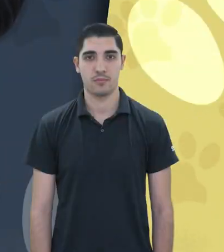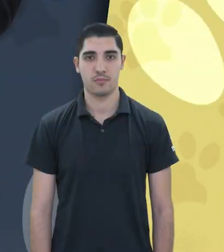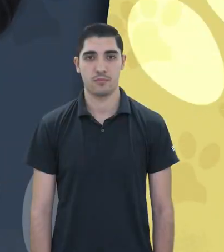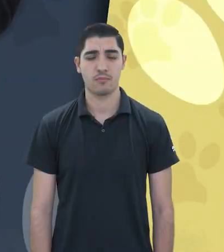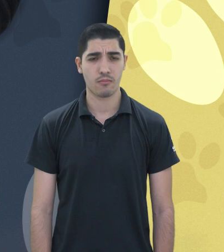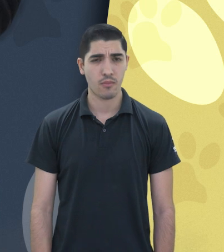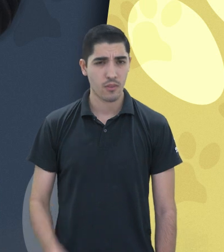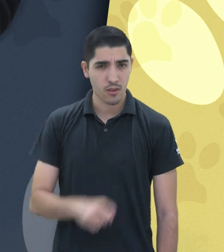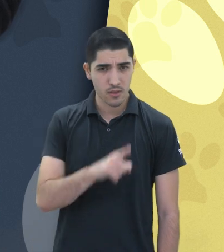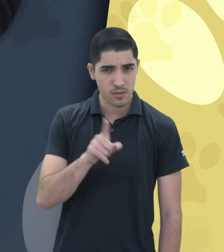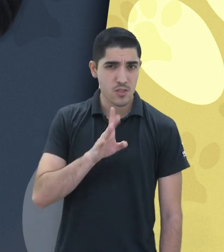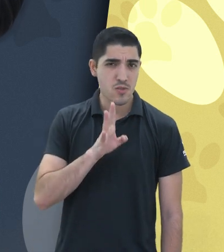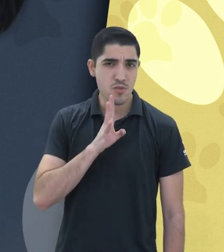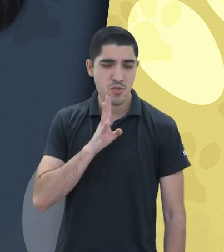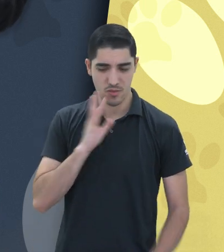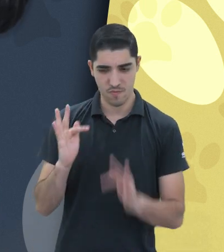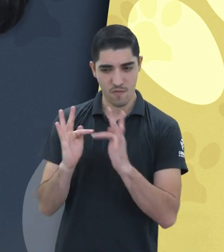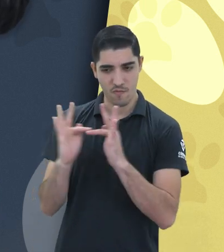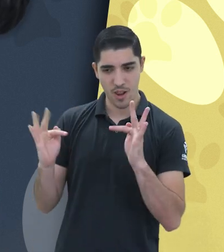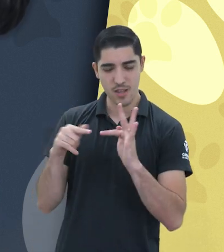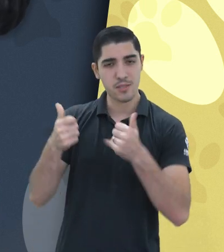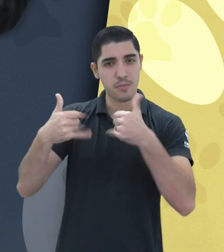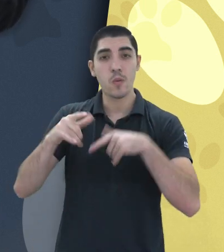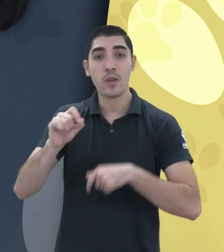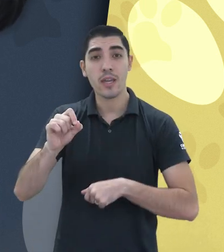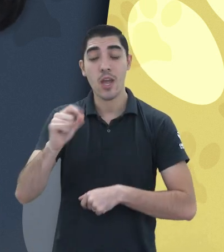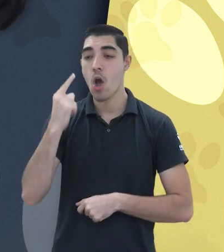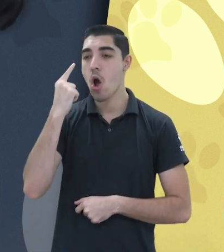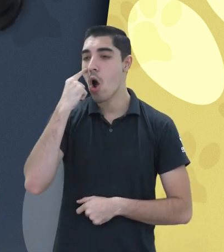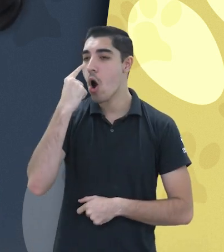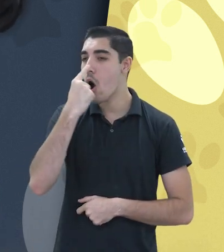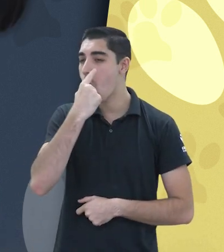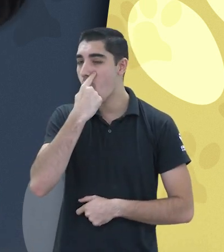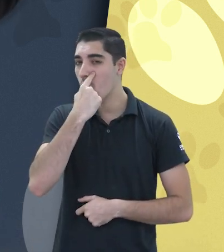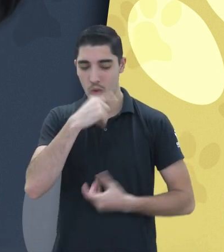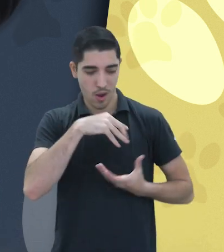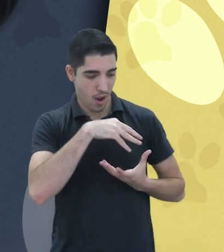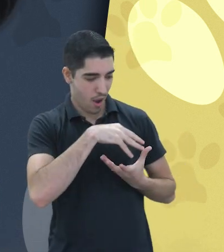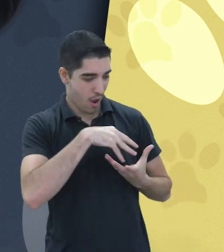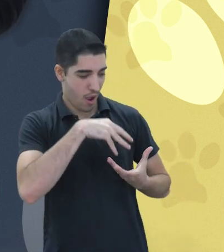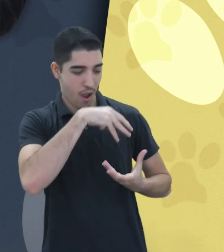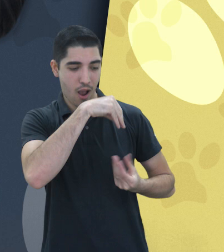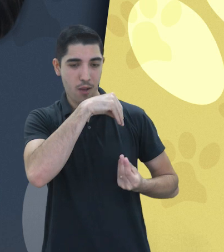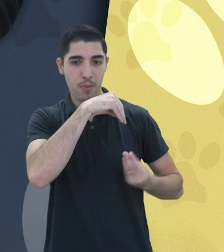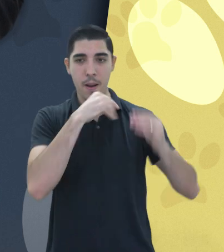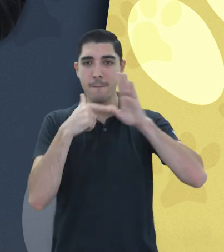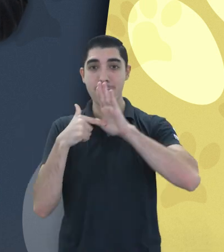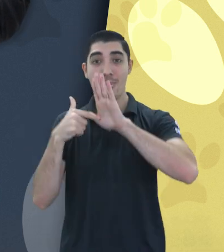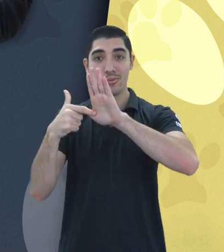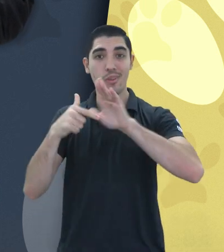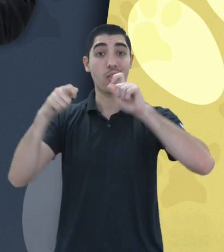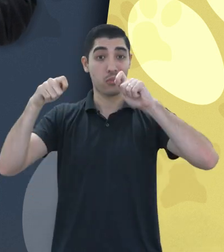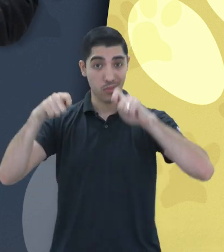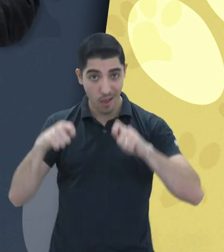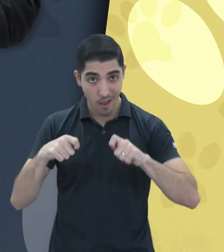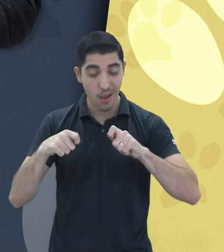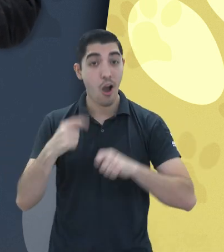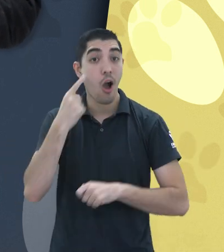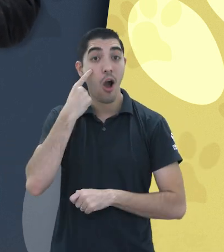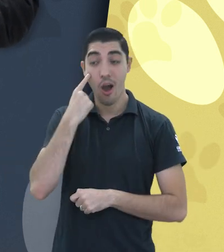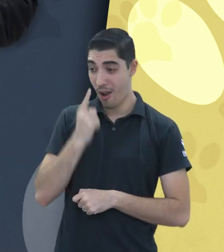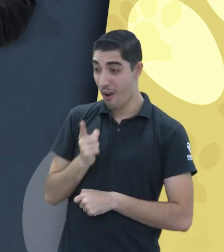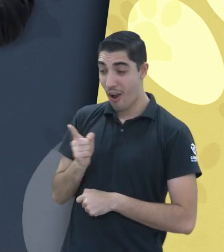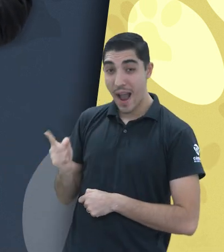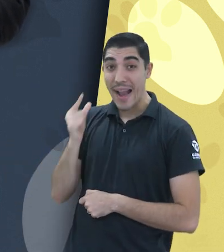Você já ouviu aquela frase que diz que os olhos são a janela da alma? Então, olha, a alma deste gatinho